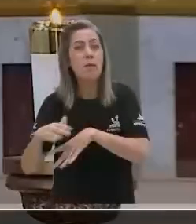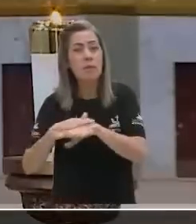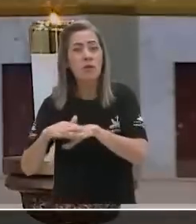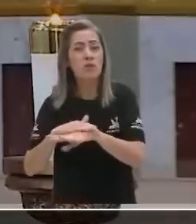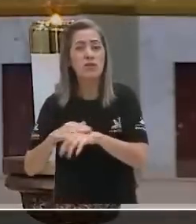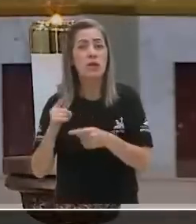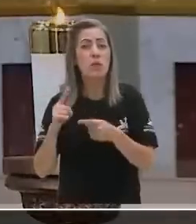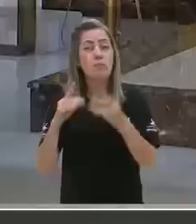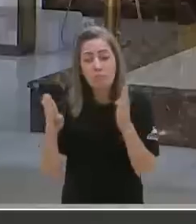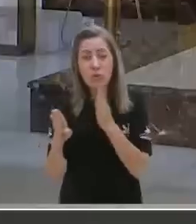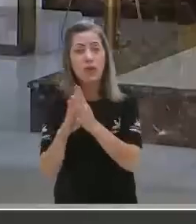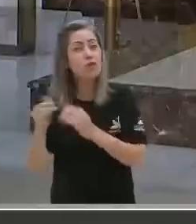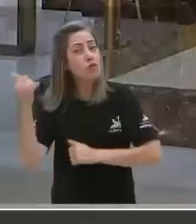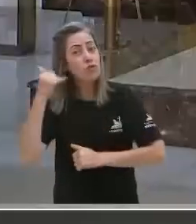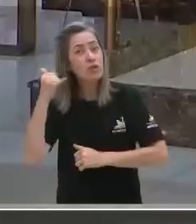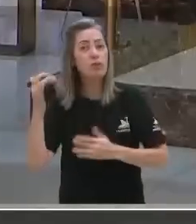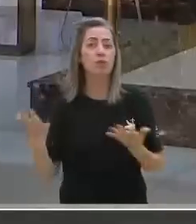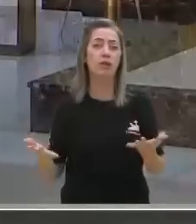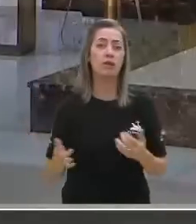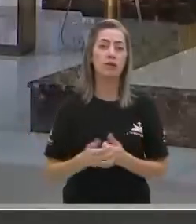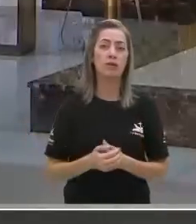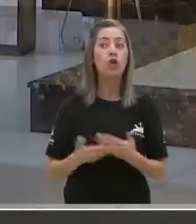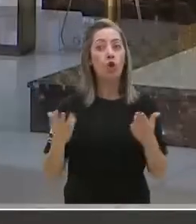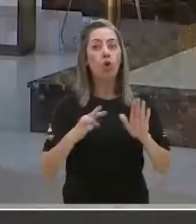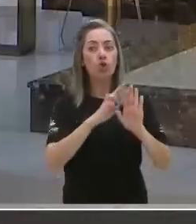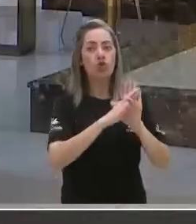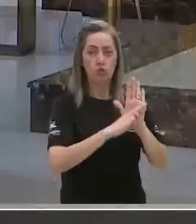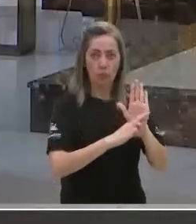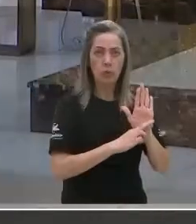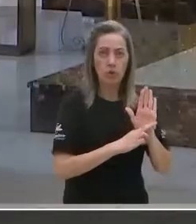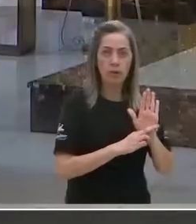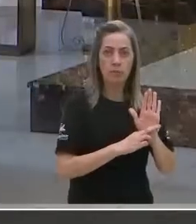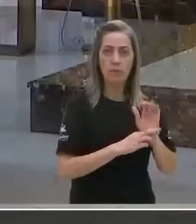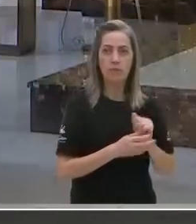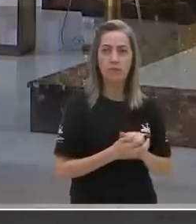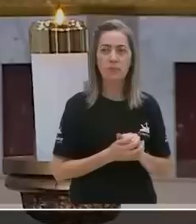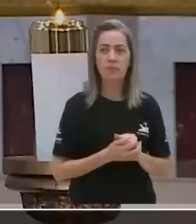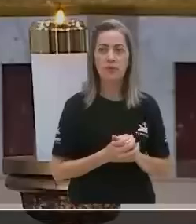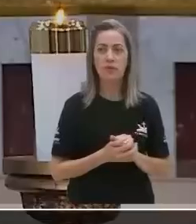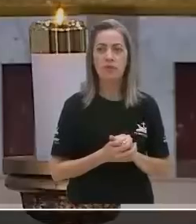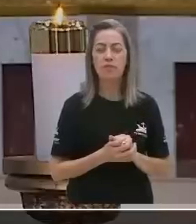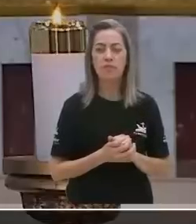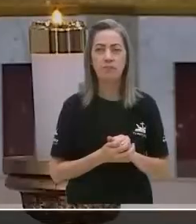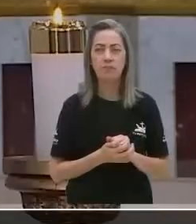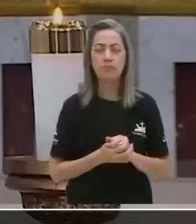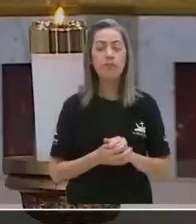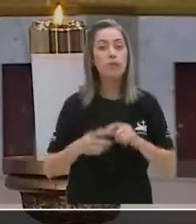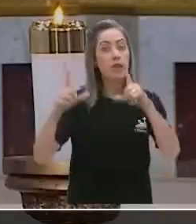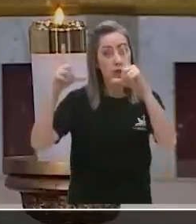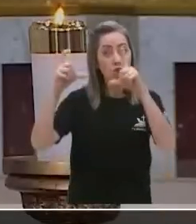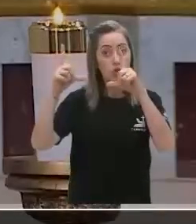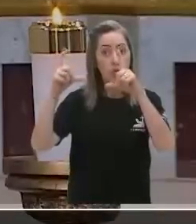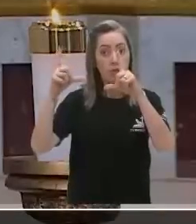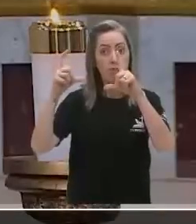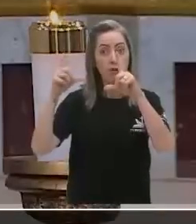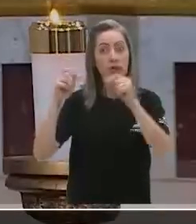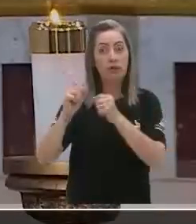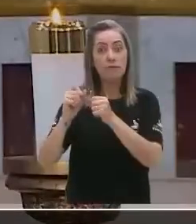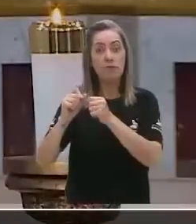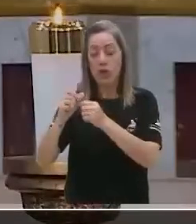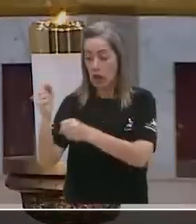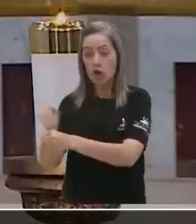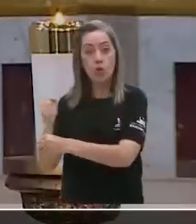quem escutou o programa, eu falei: pega teu celular, faz uma foto e faça um altar dentro da tua